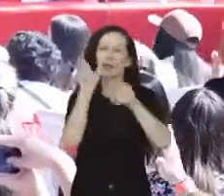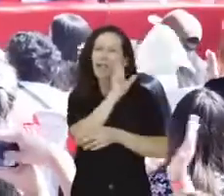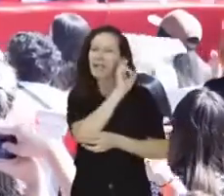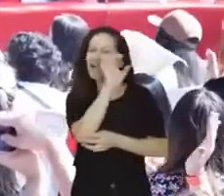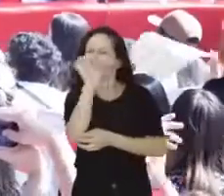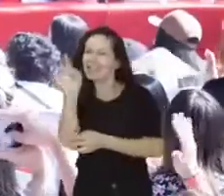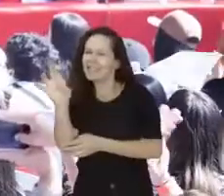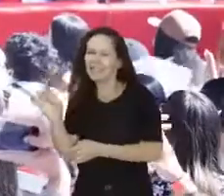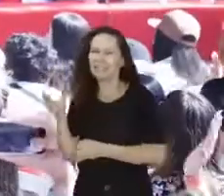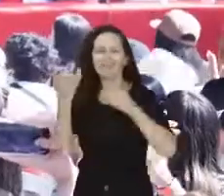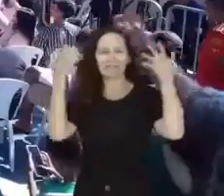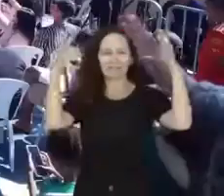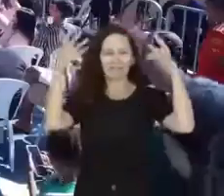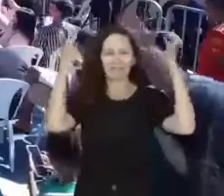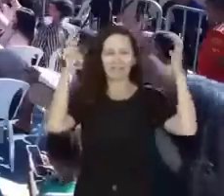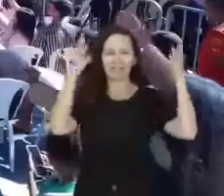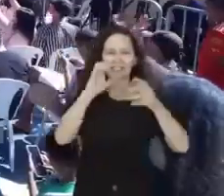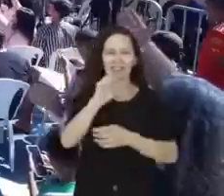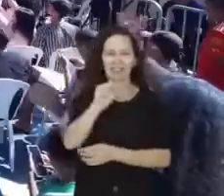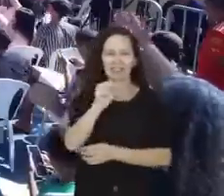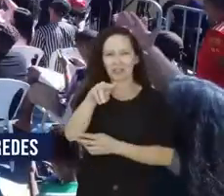Sabrina!